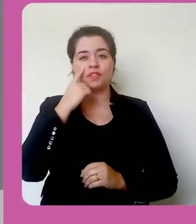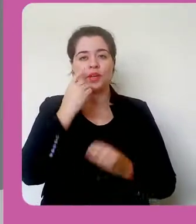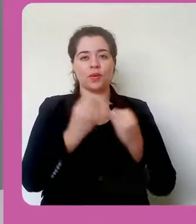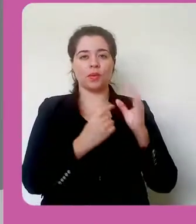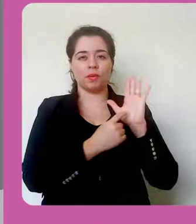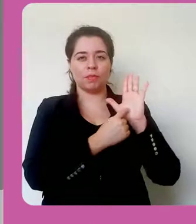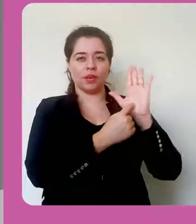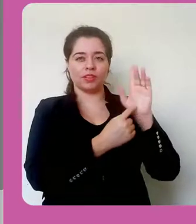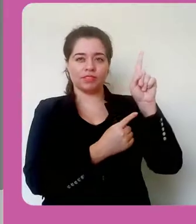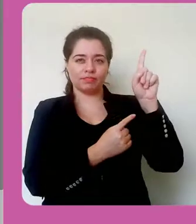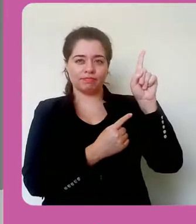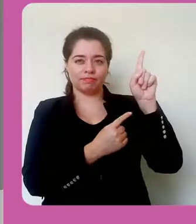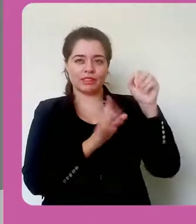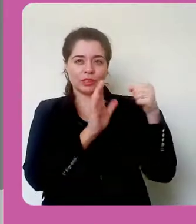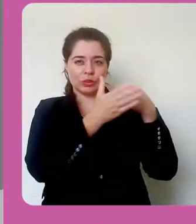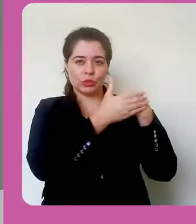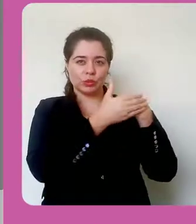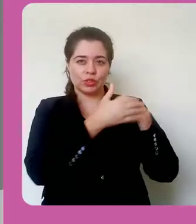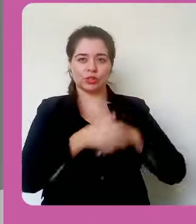Certo?